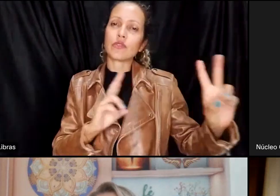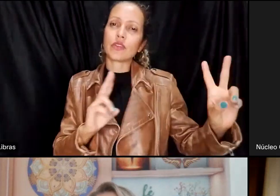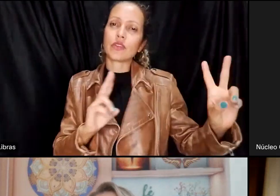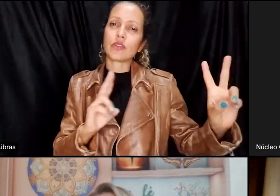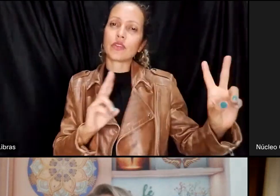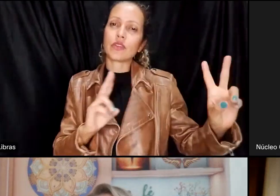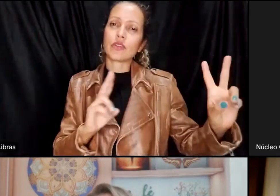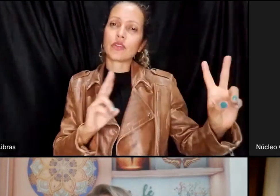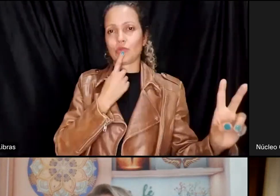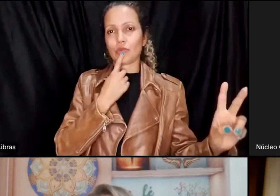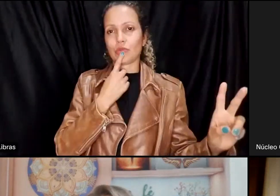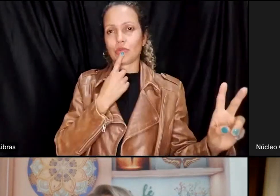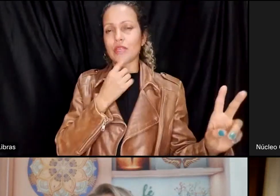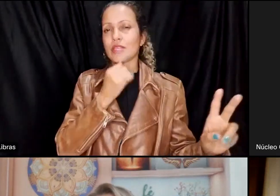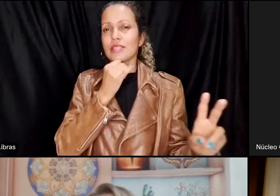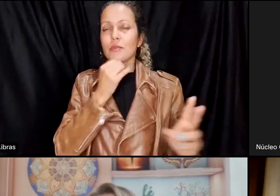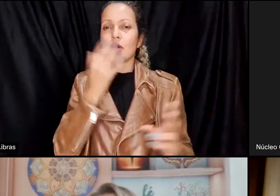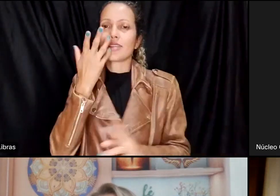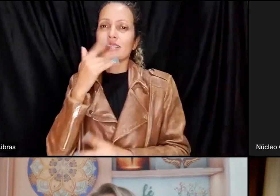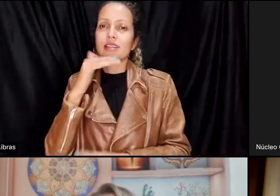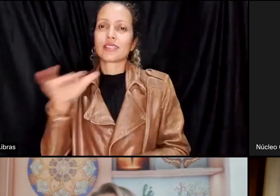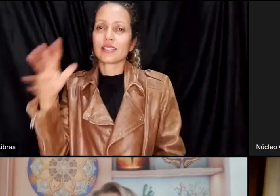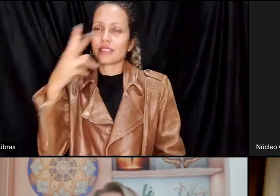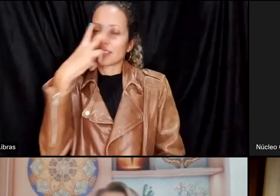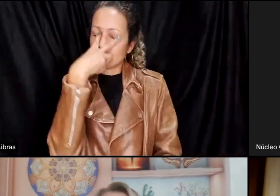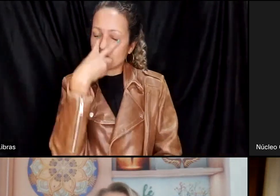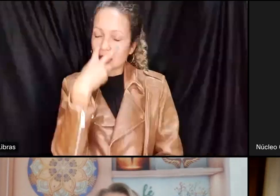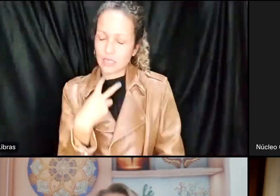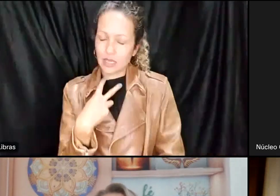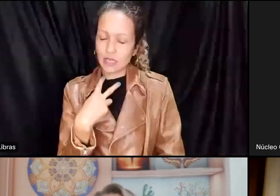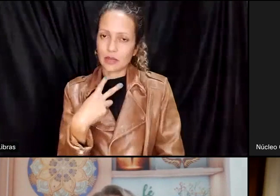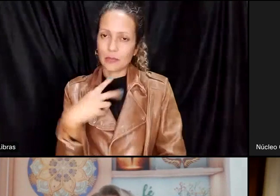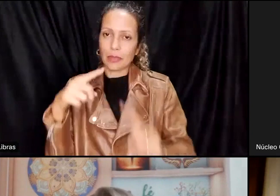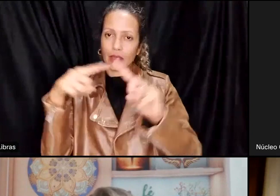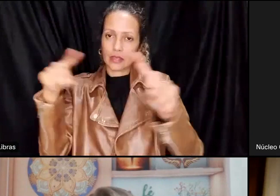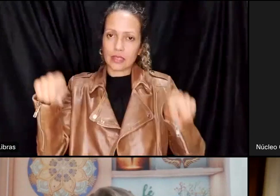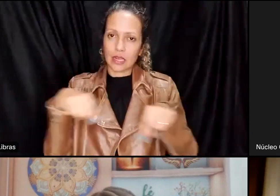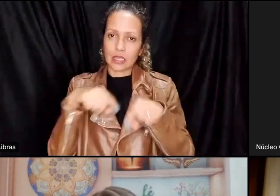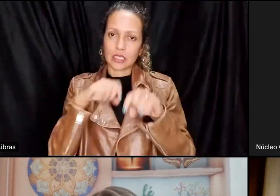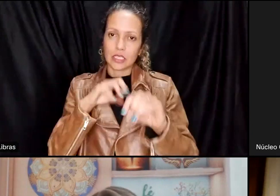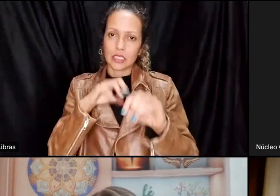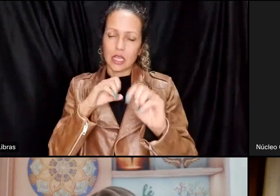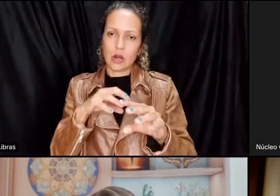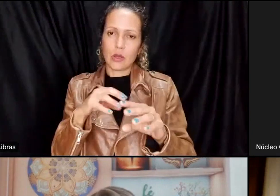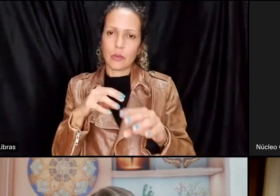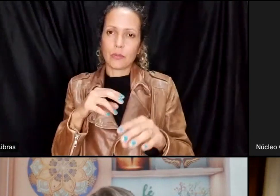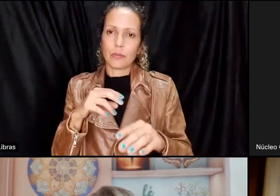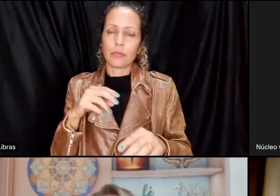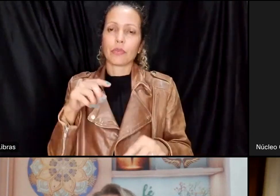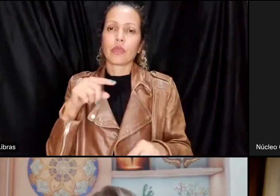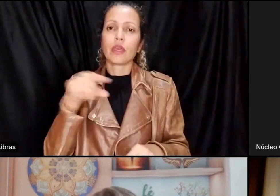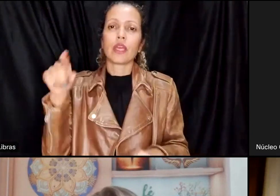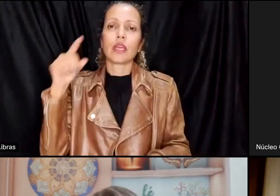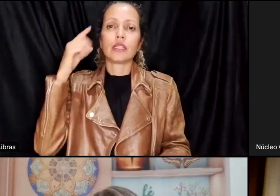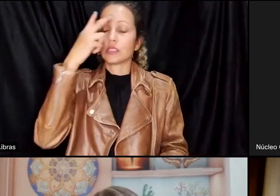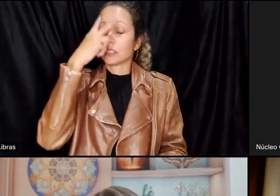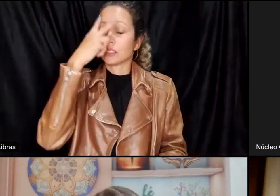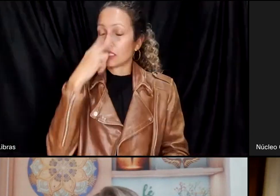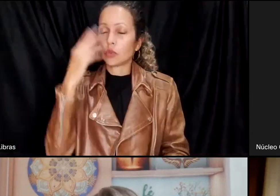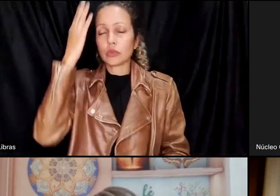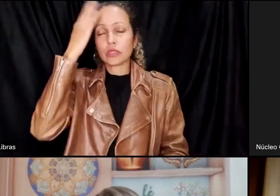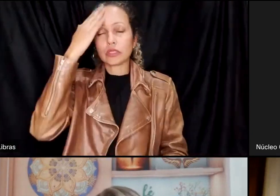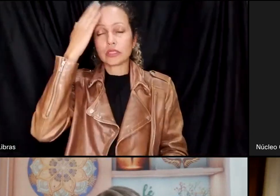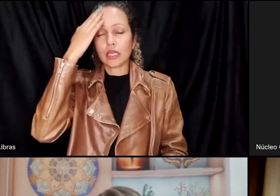e você coloca ela numa sala de aula, ela vai saber o que está acontecendo, porque ela ouve,